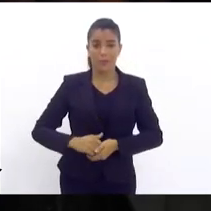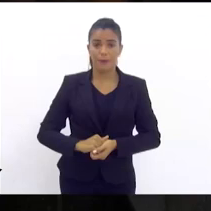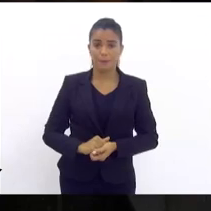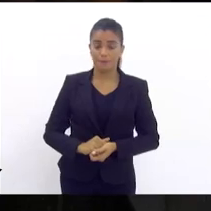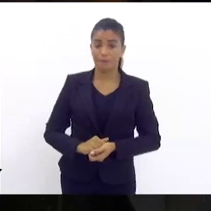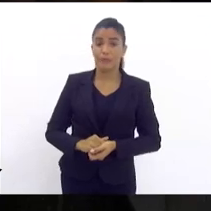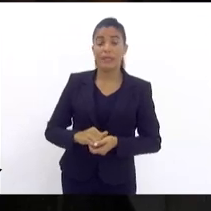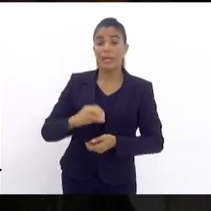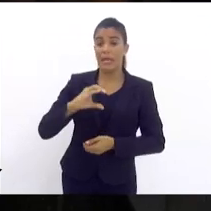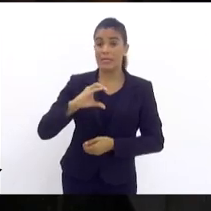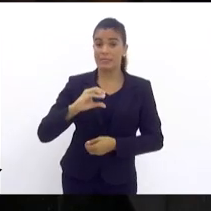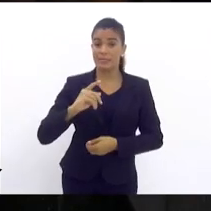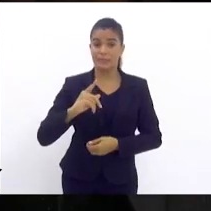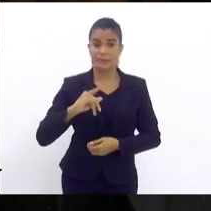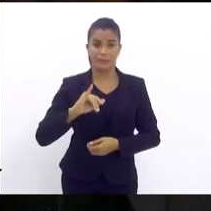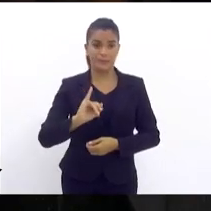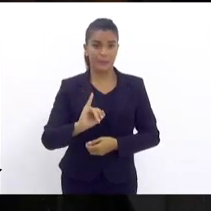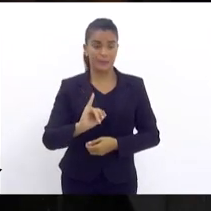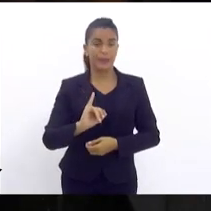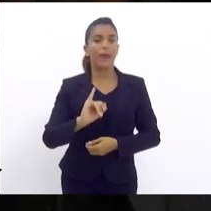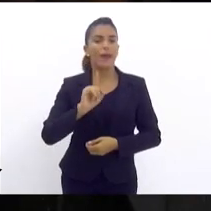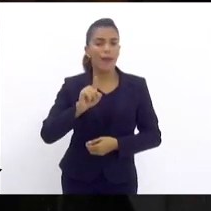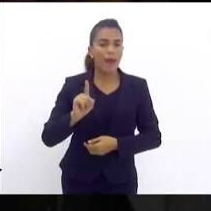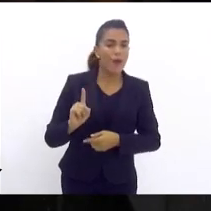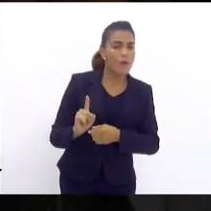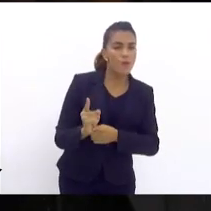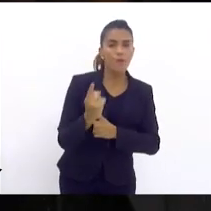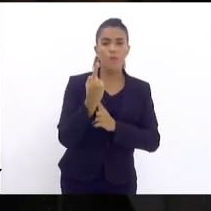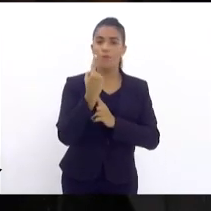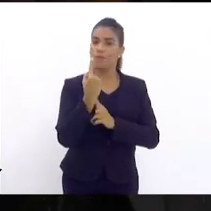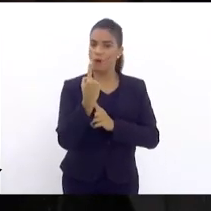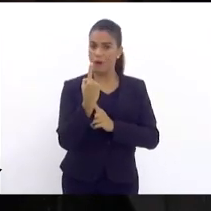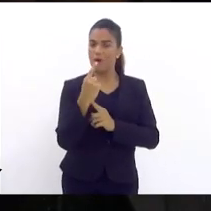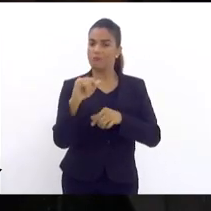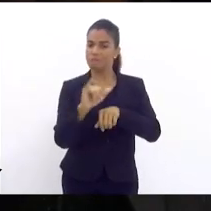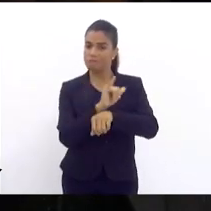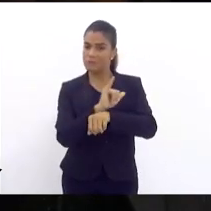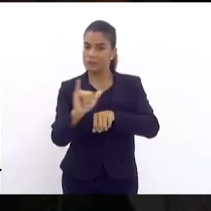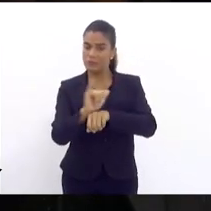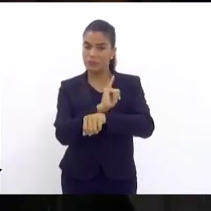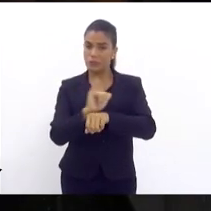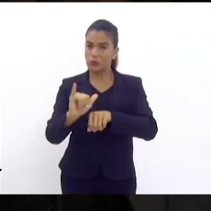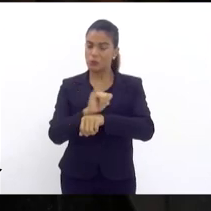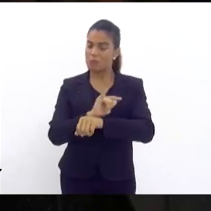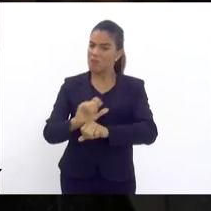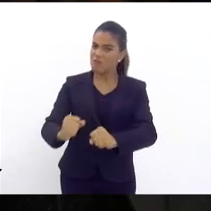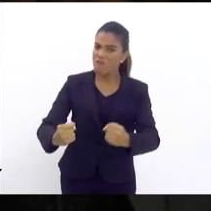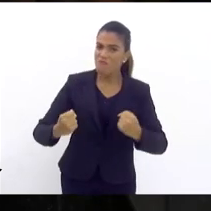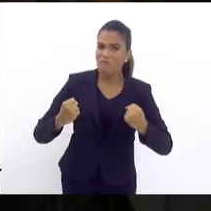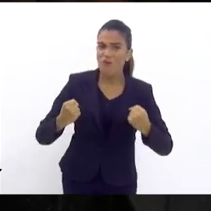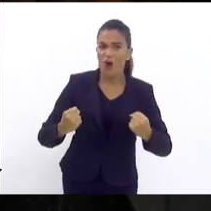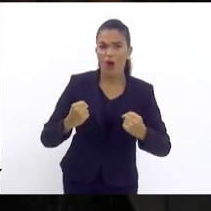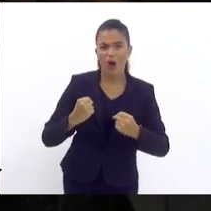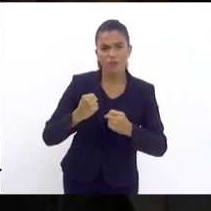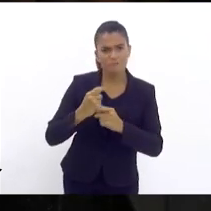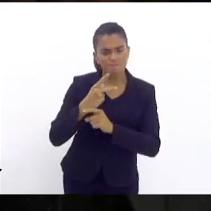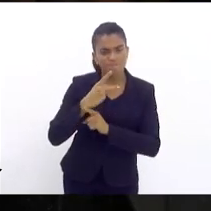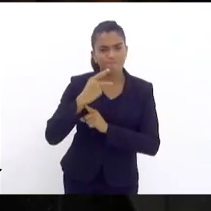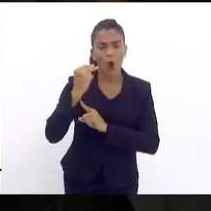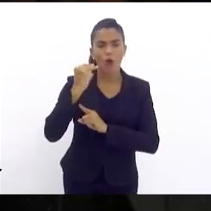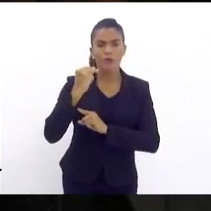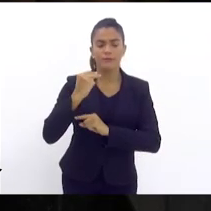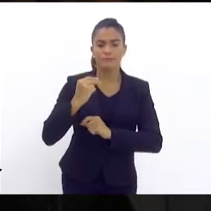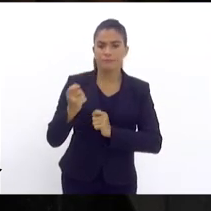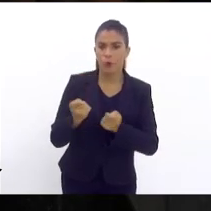a CPI é um desses instrumentos mais fortes para o controle